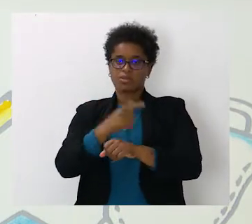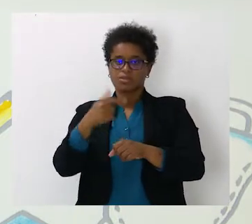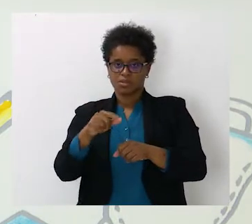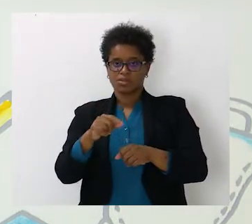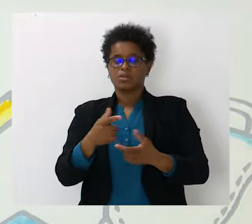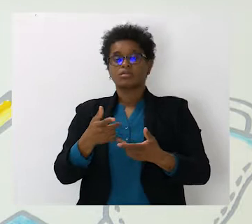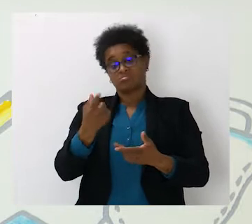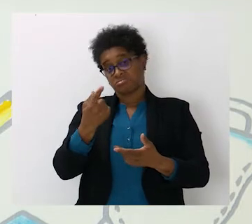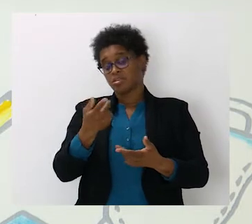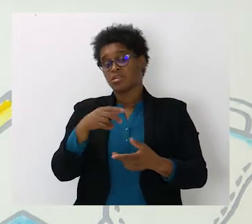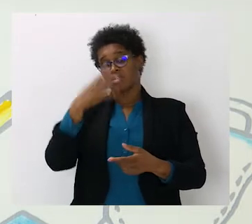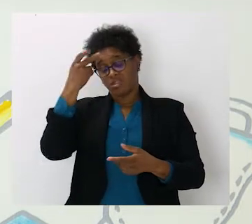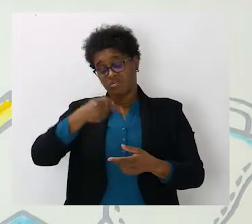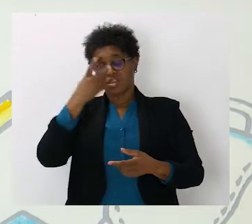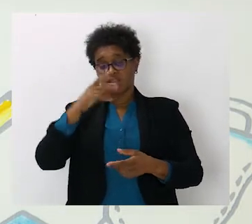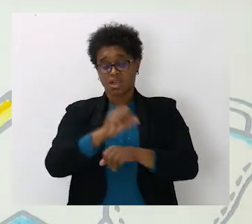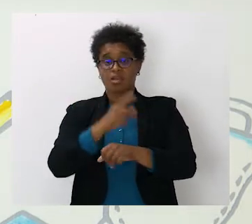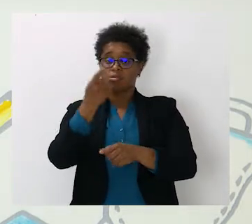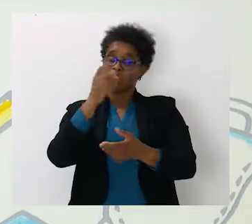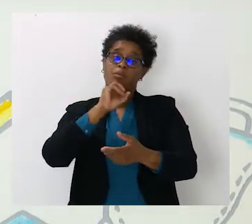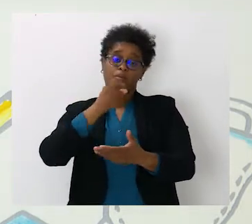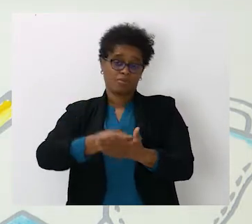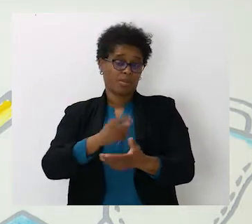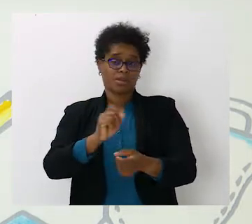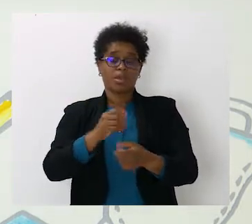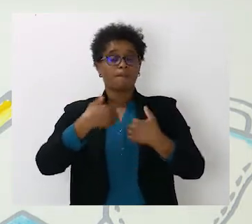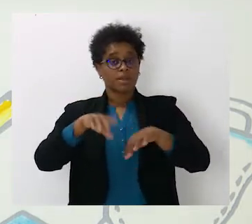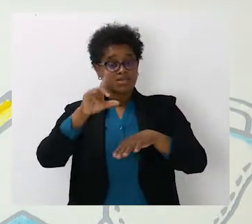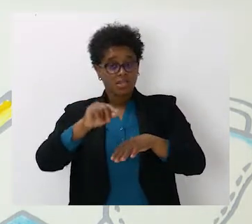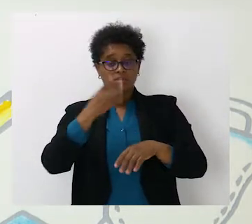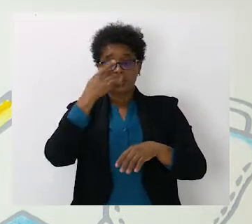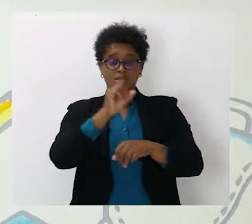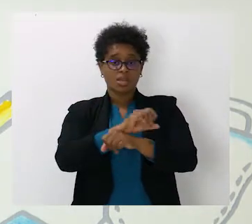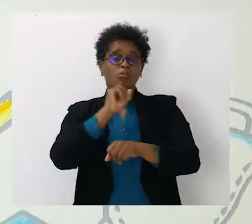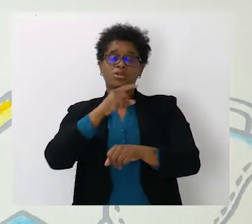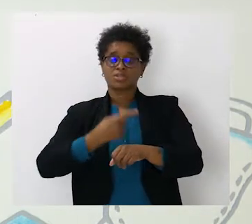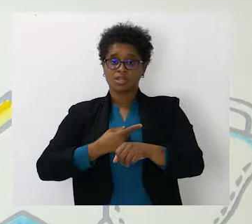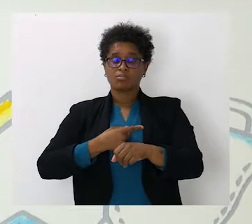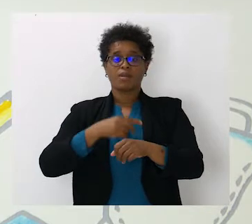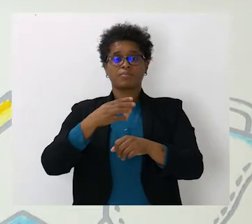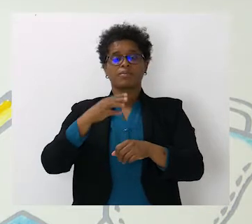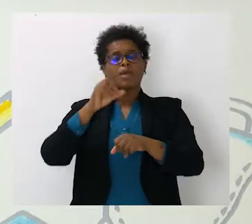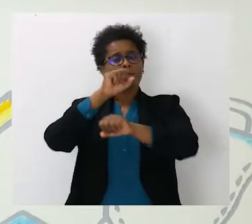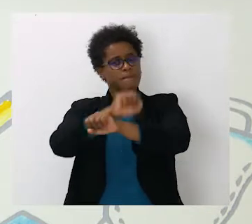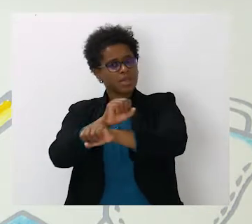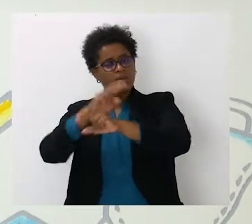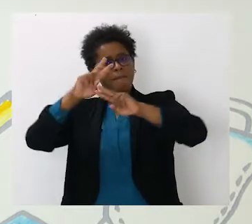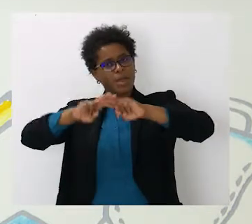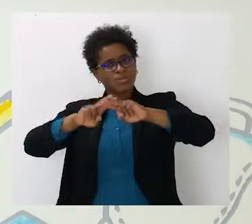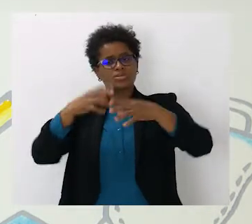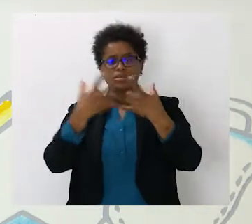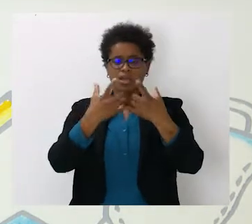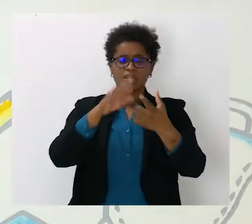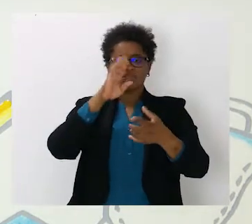logo temos escravidão por dívida. Mas também os escravos podiam ser prisioneiros de guerra. Se